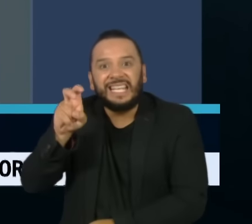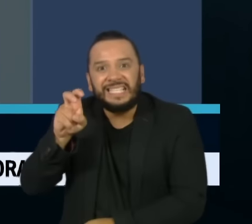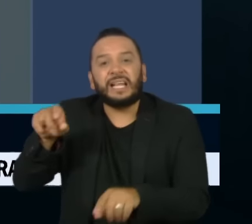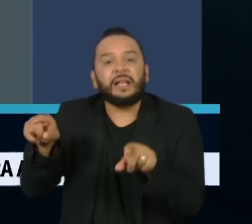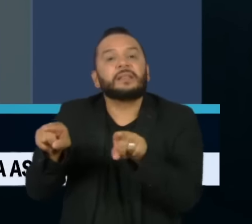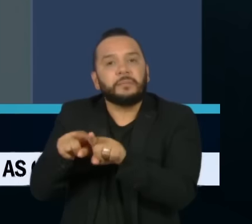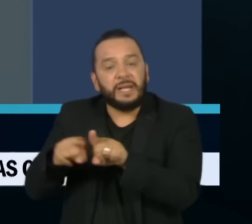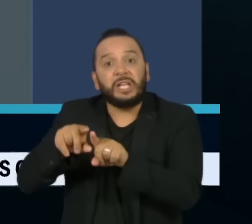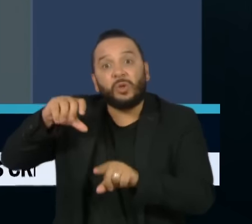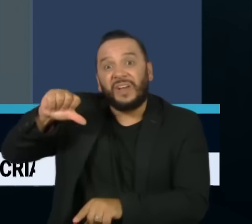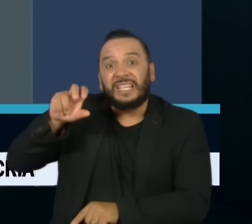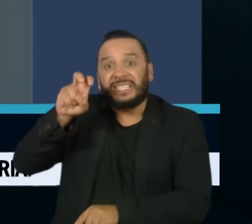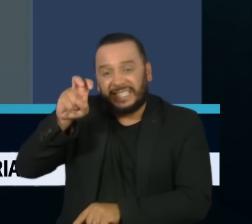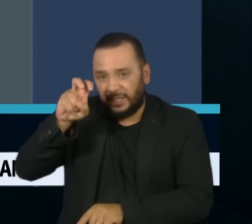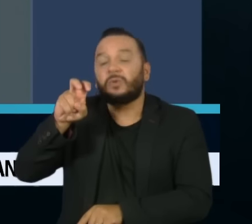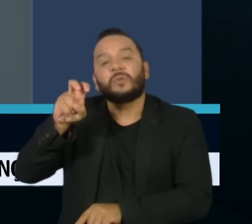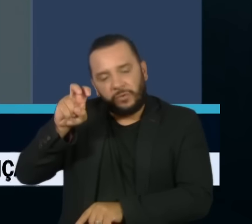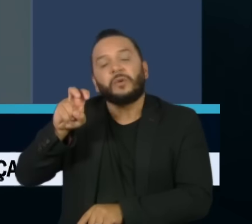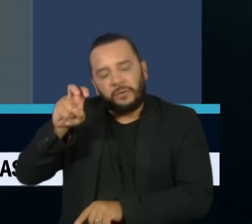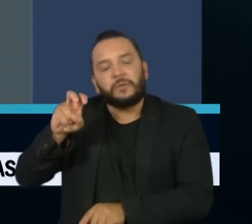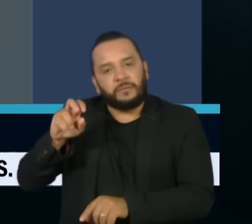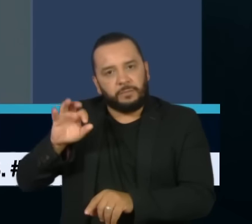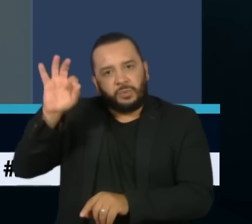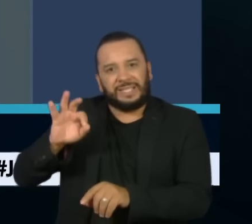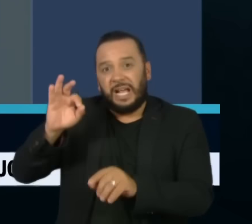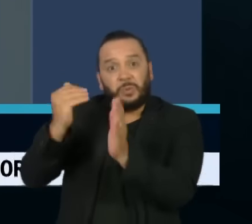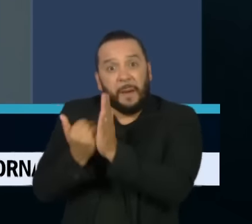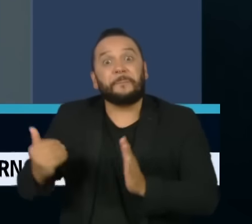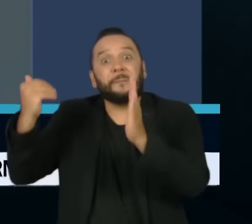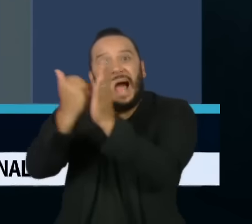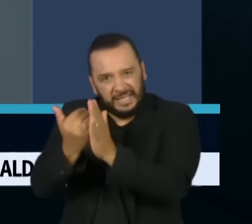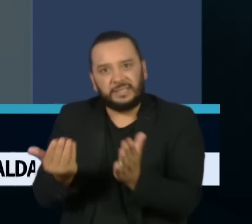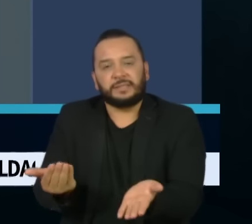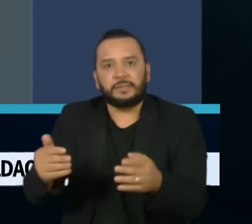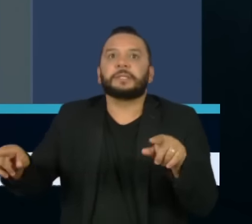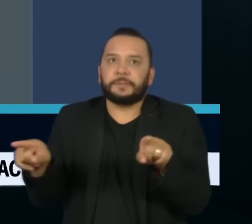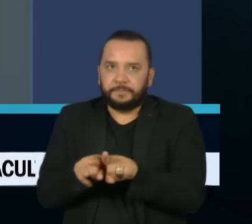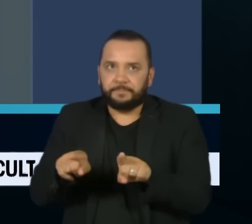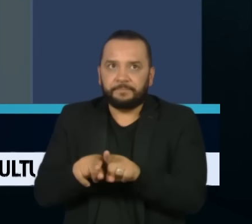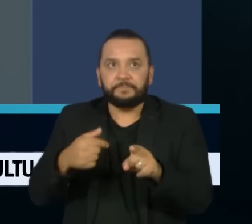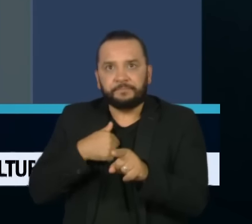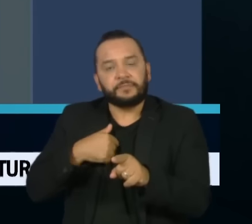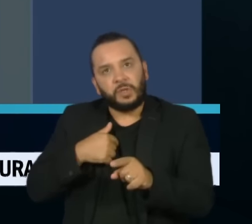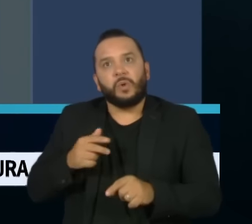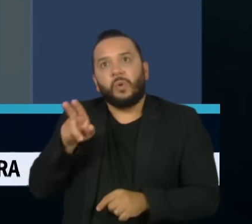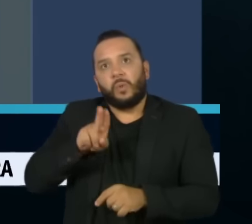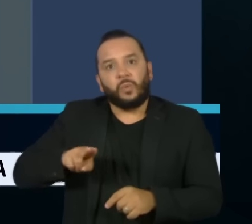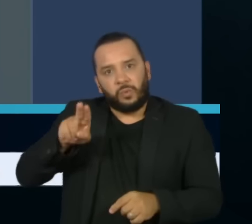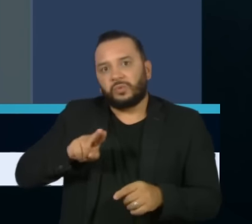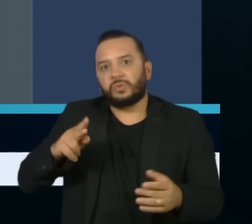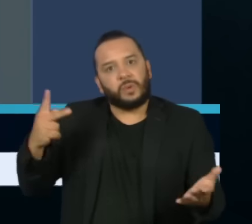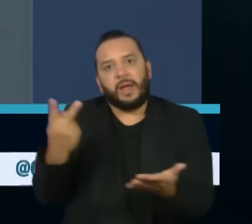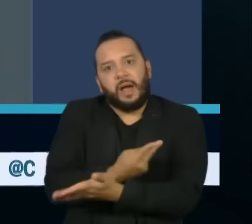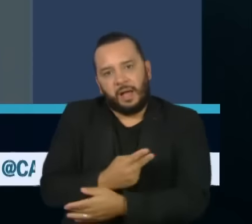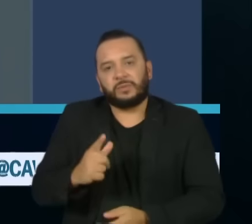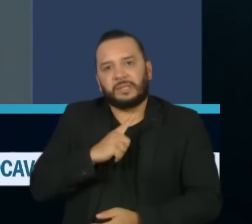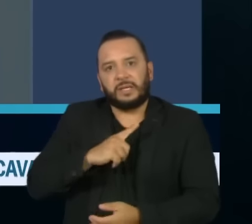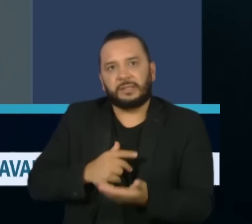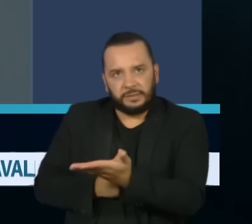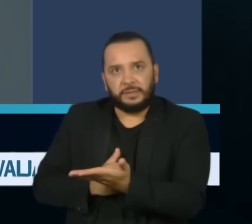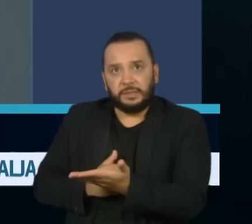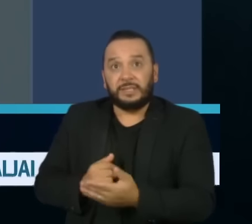vezes acima do permitido para consumo e uso recreativo pelo Conselho Nacional do Meio Ambiente, o CONAMA. Uma